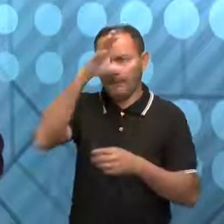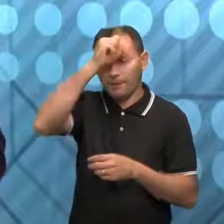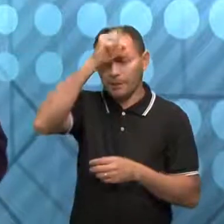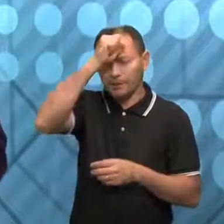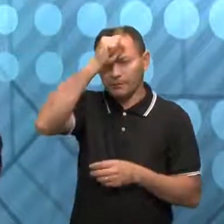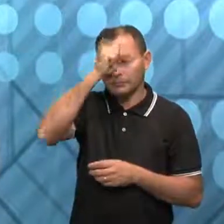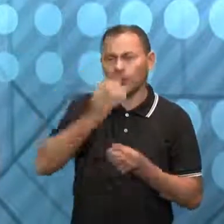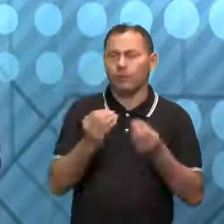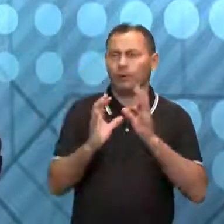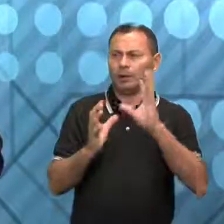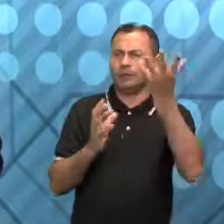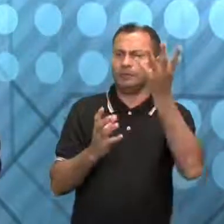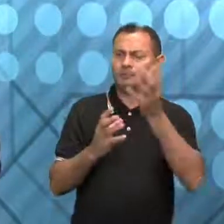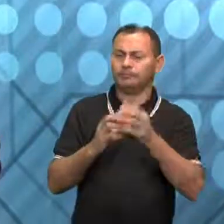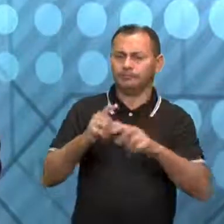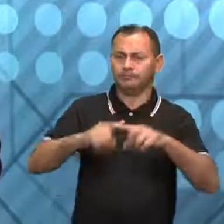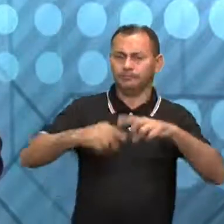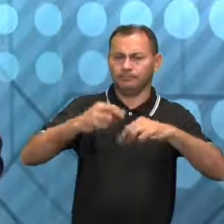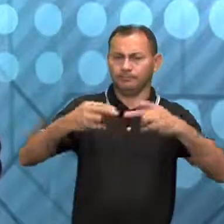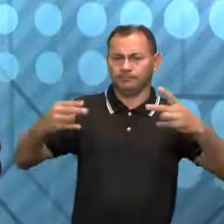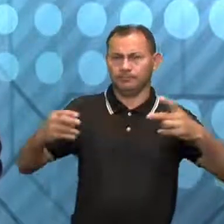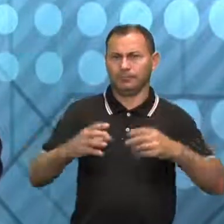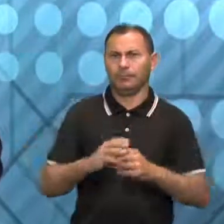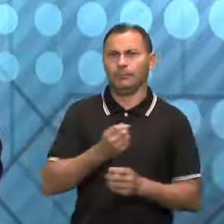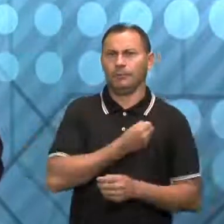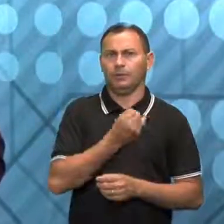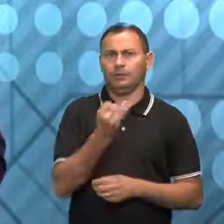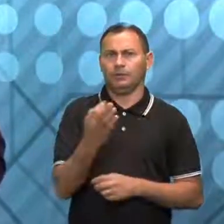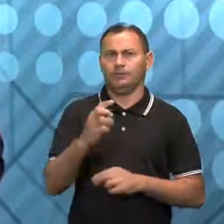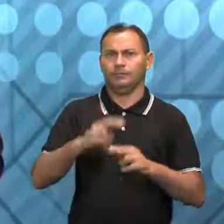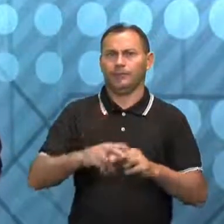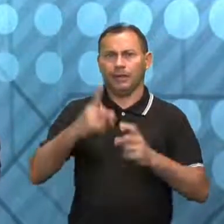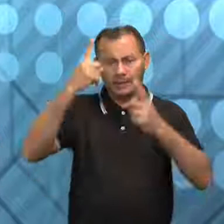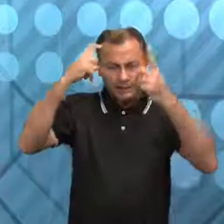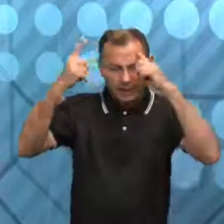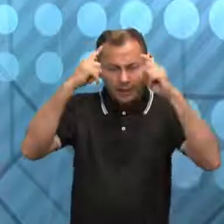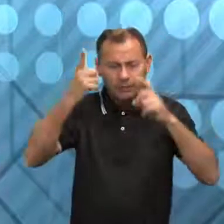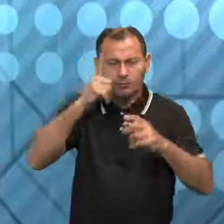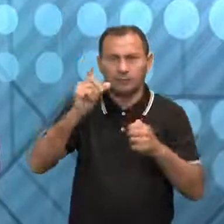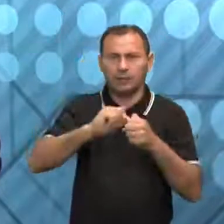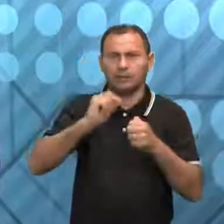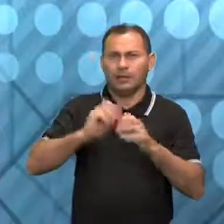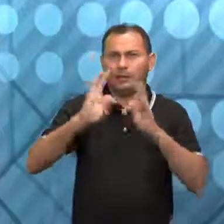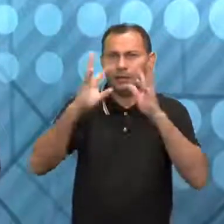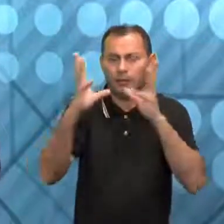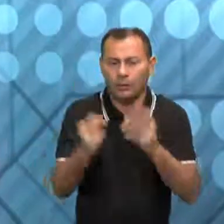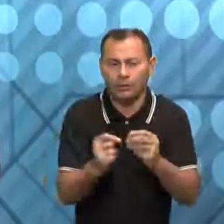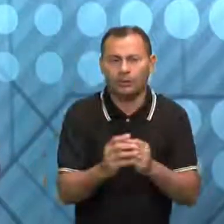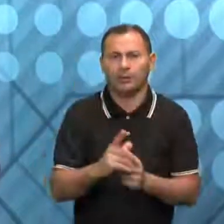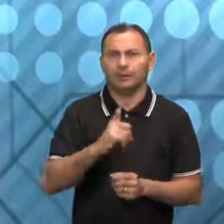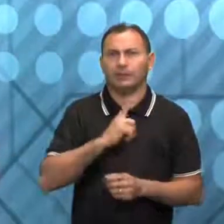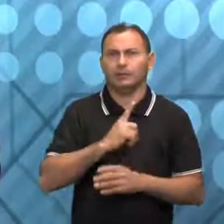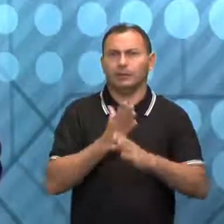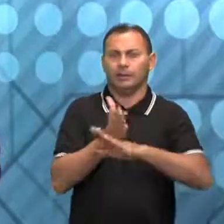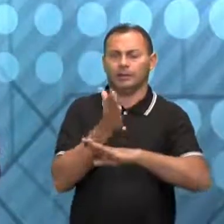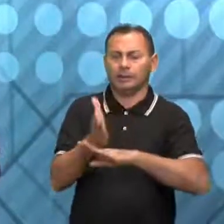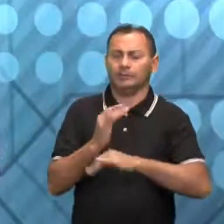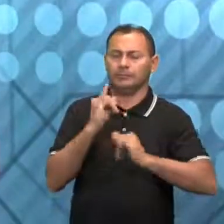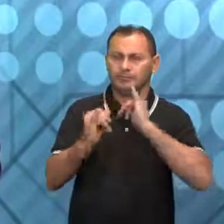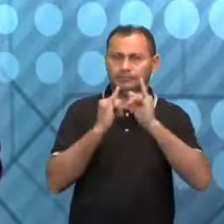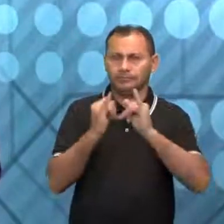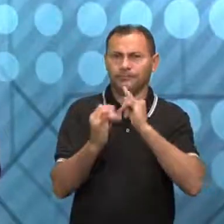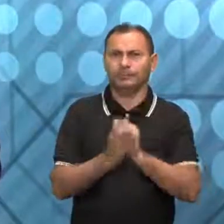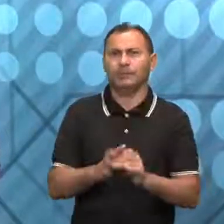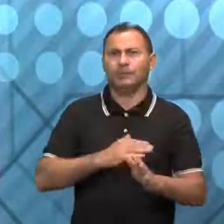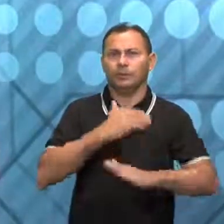aprender como que funcionam esses mecanismos de multiplexação. A ideia é conseguir fazer com que todo mundo tenha acesso à